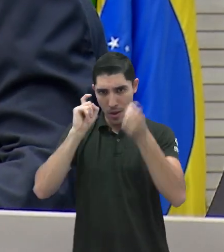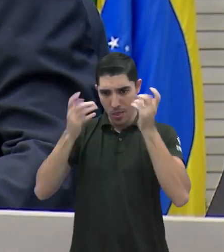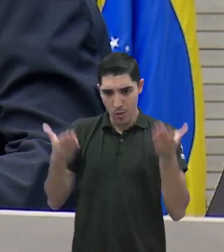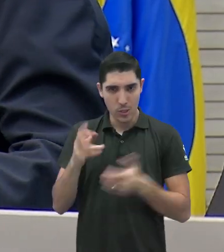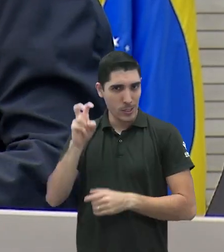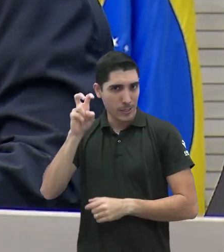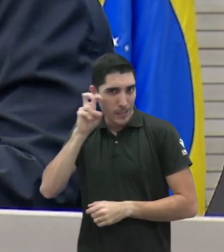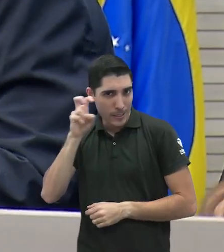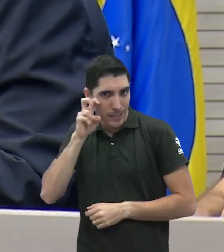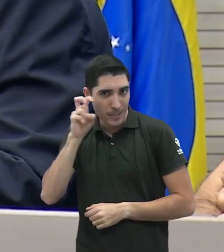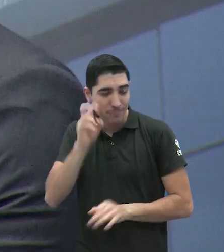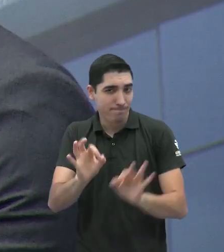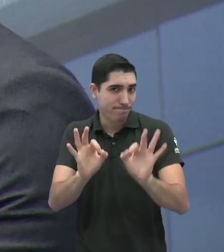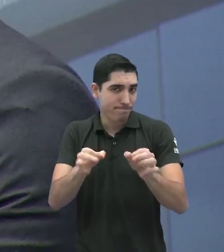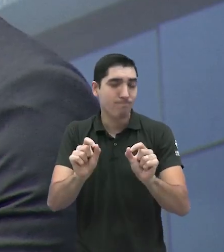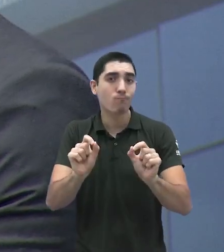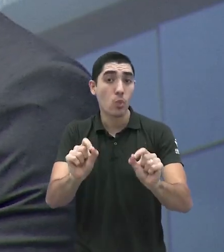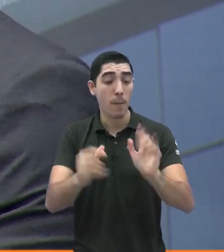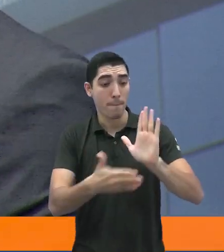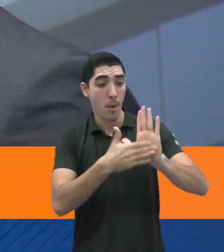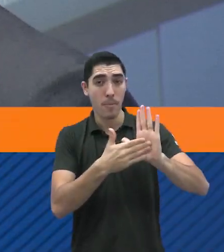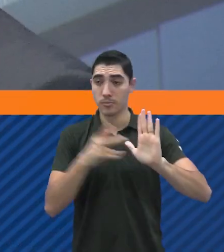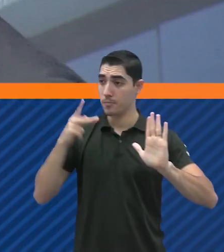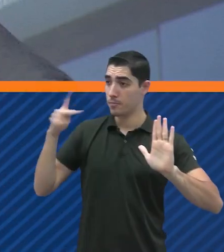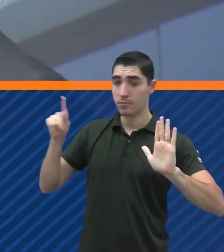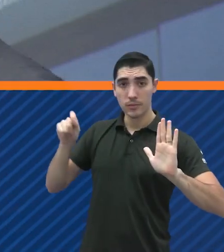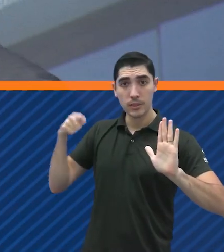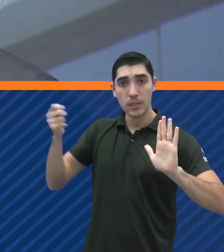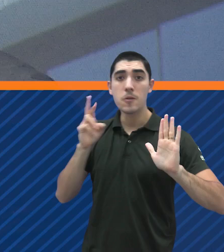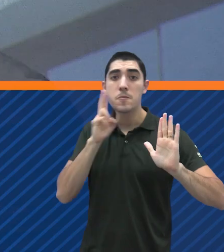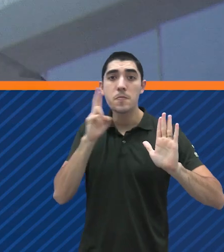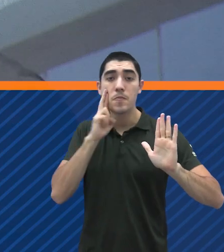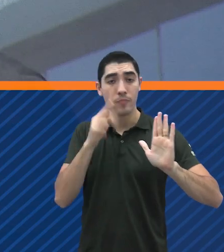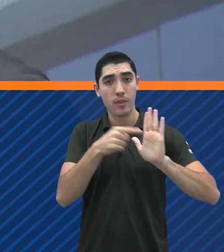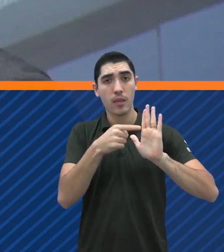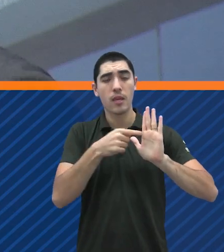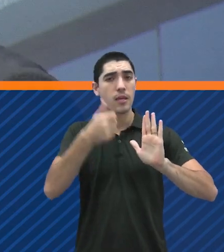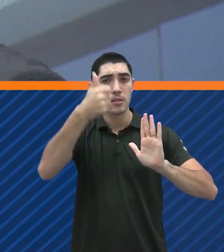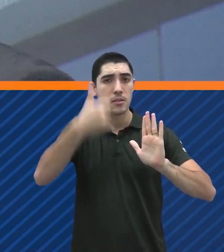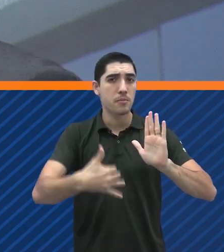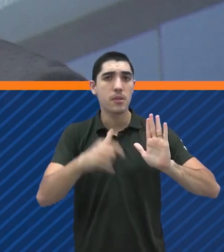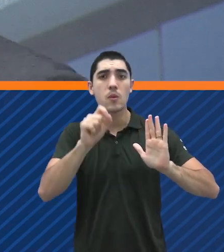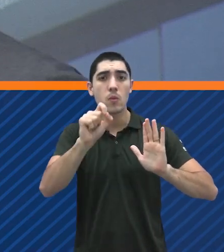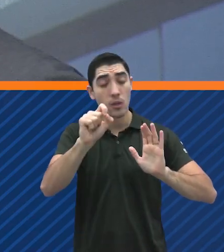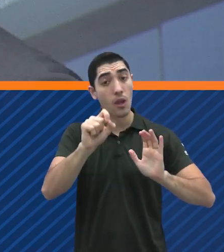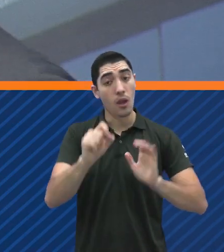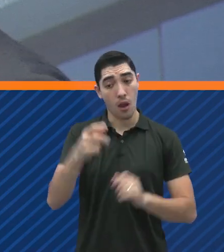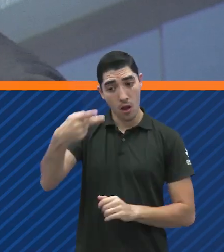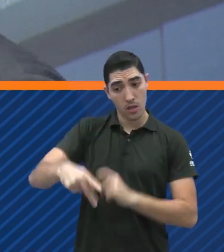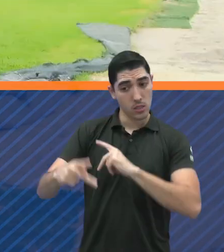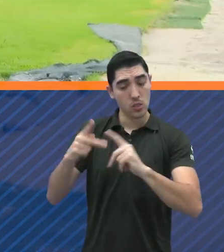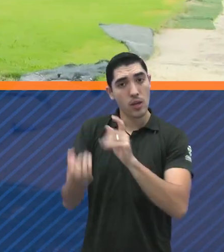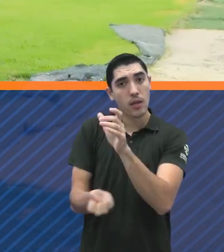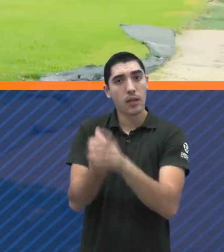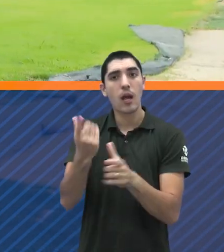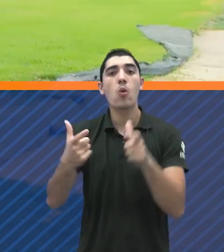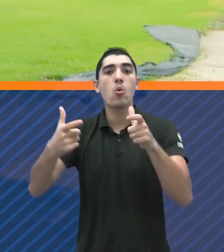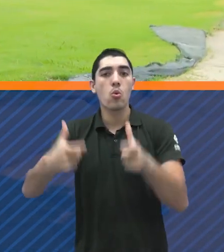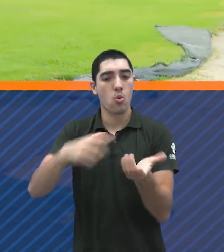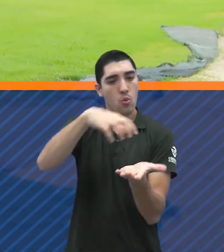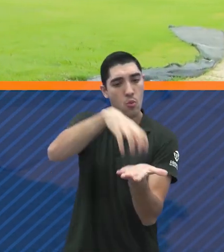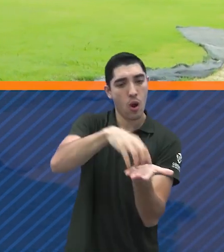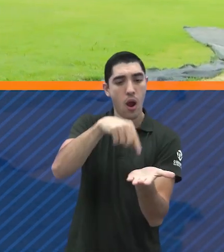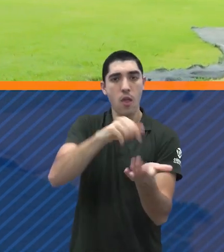desta quinta-feira está a proposta do vereador Renato Santiago com o objetivo de criar na cidade um centro